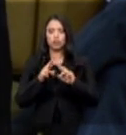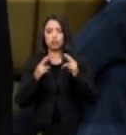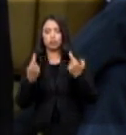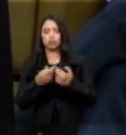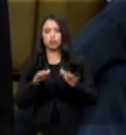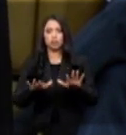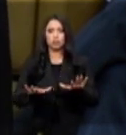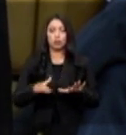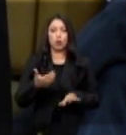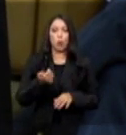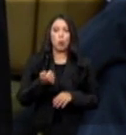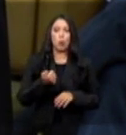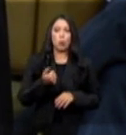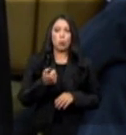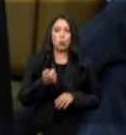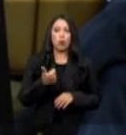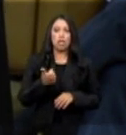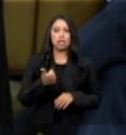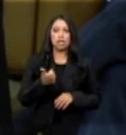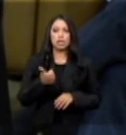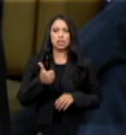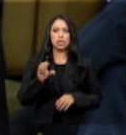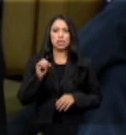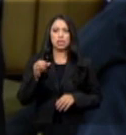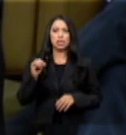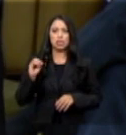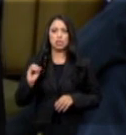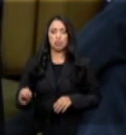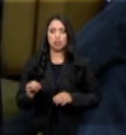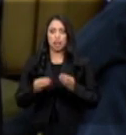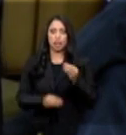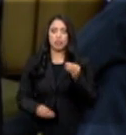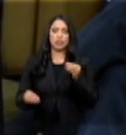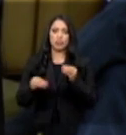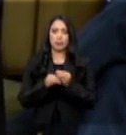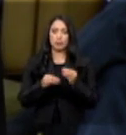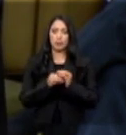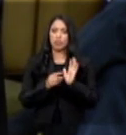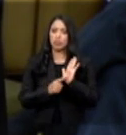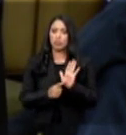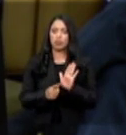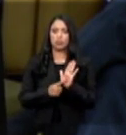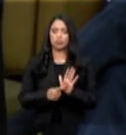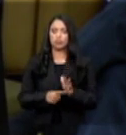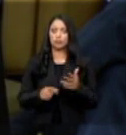em quase 100 emendas apresentadas. O Poder Executivo, pela